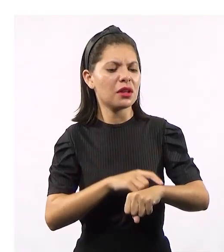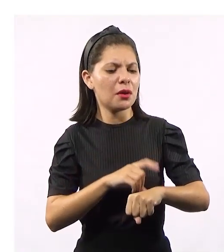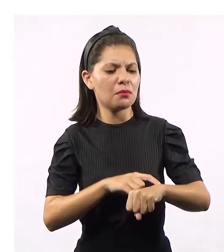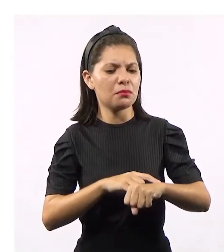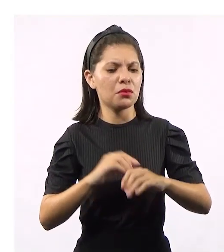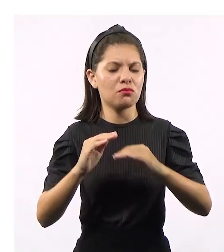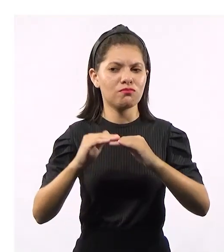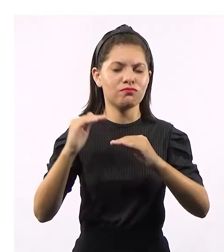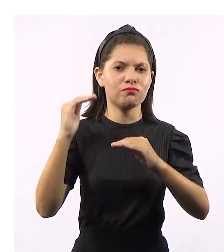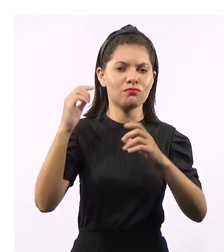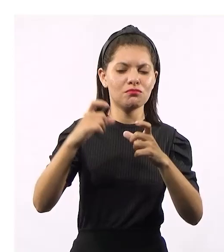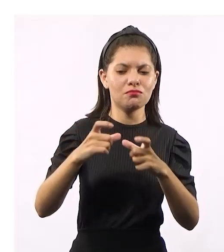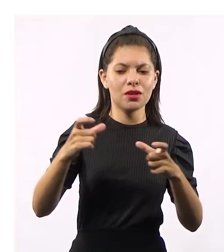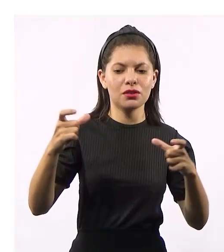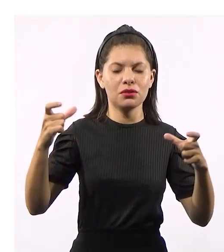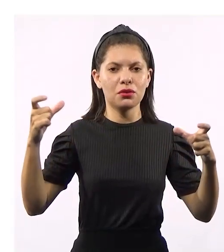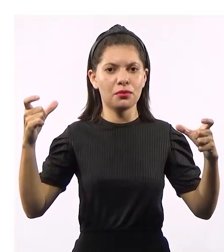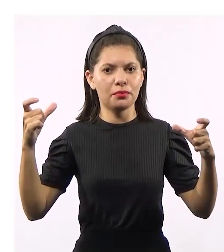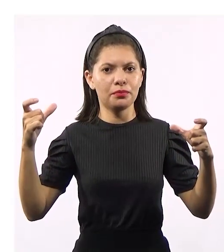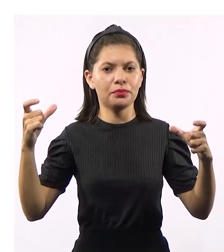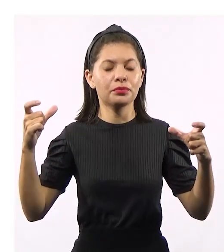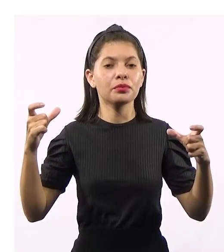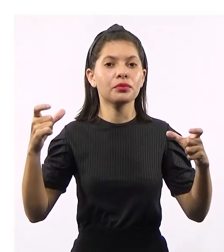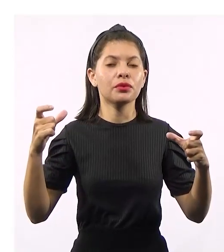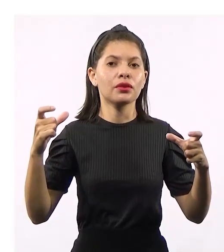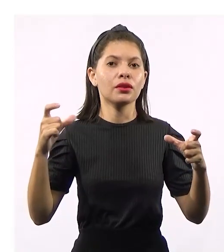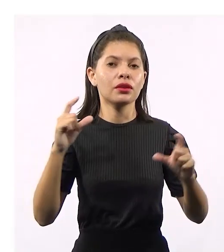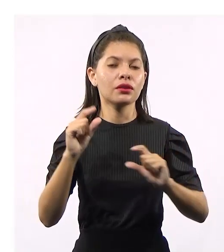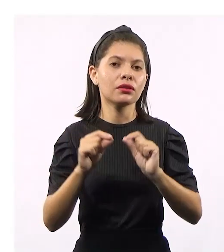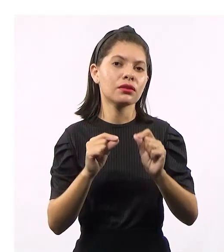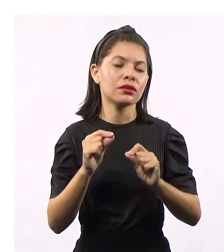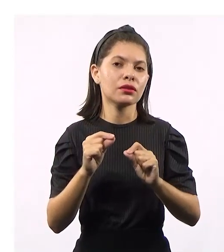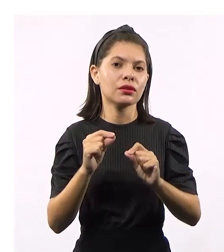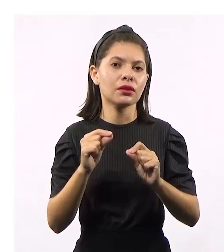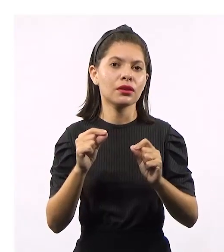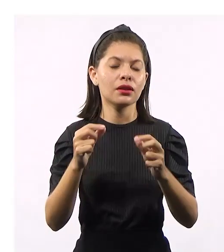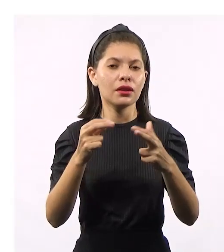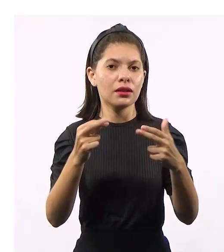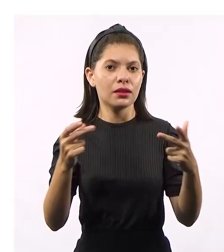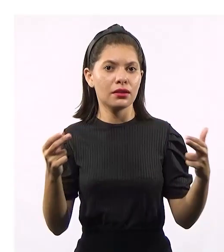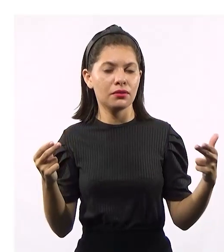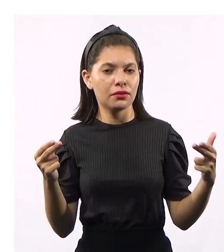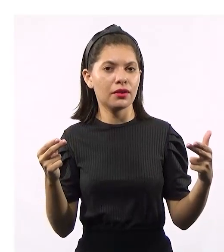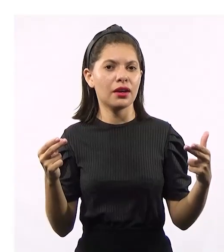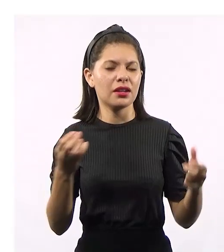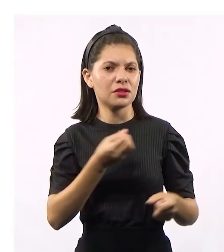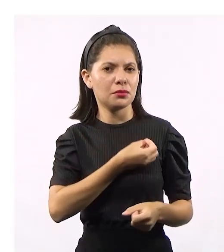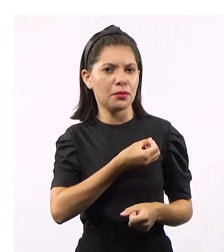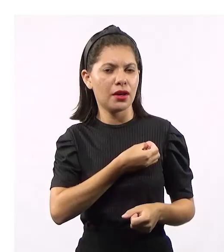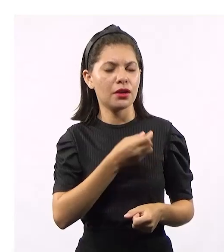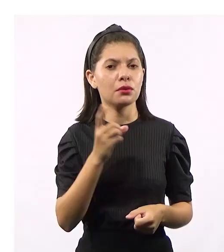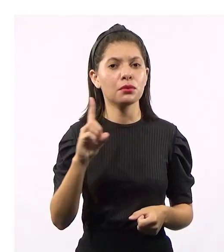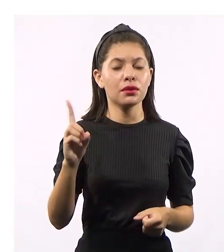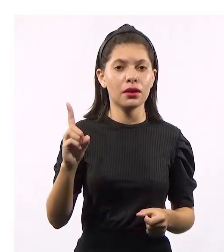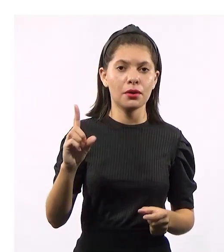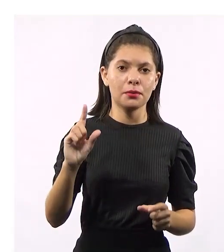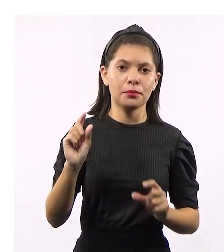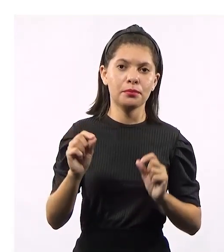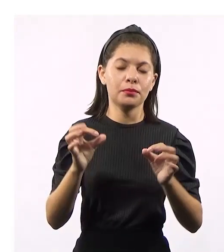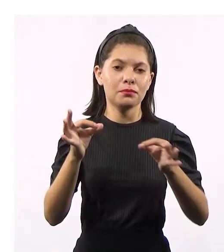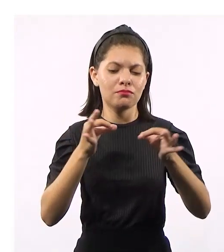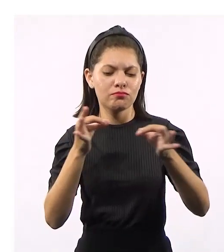duração é maior. Então eu tenho uma escala de valores entre as alternativas. Não necessariamente valores numéricos, mas